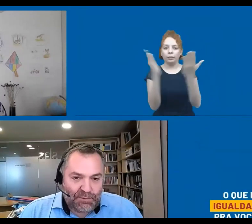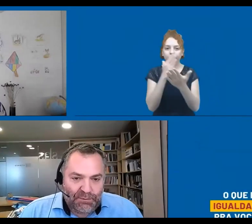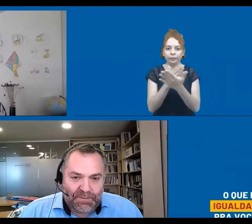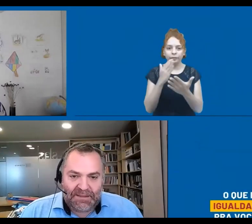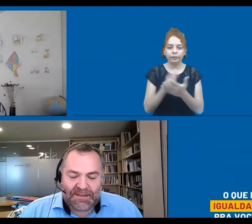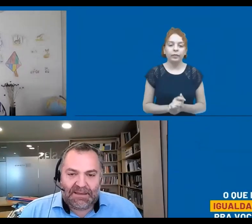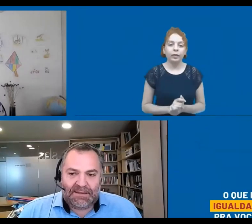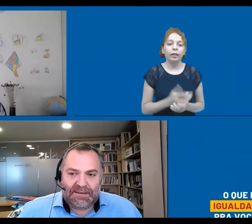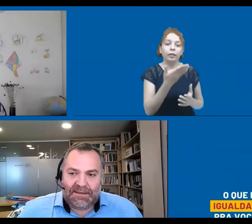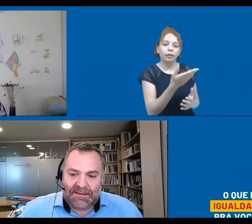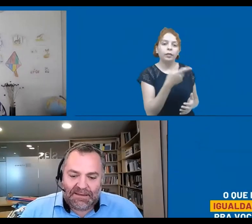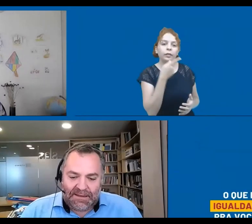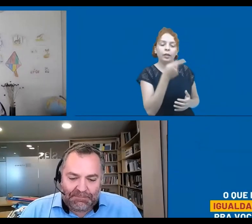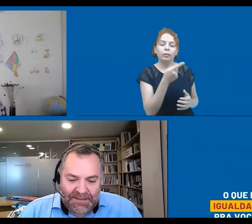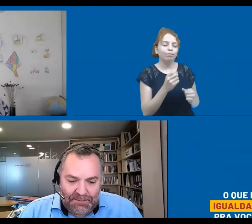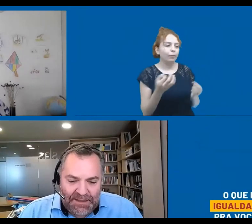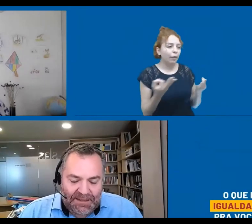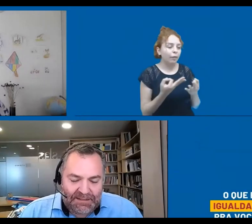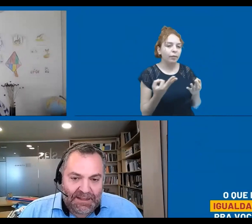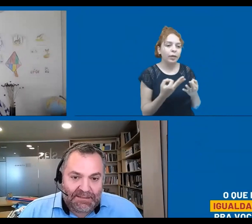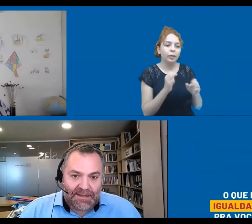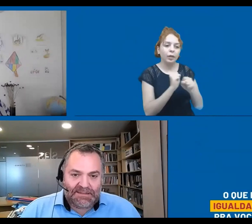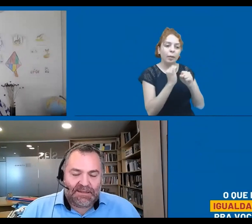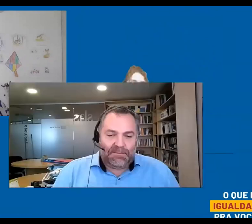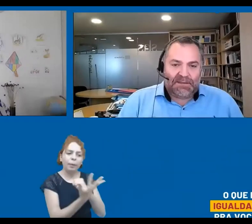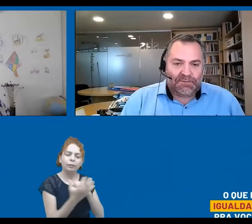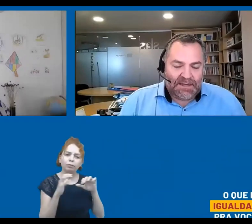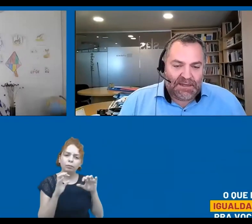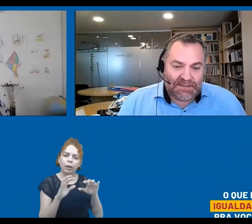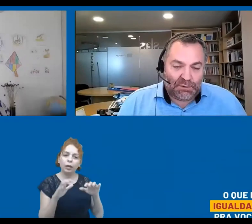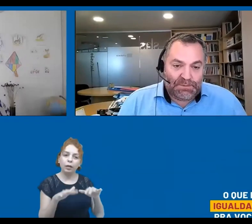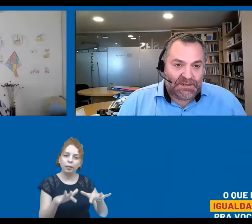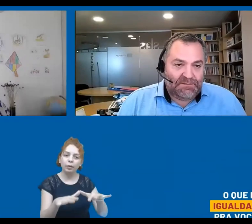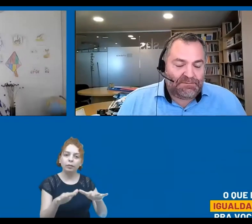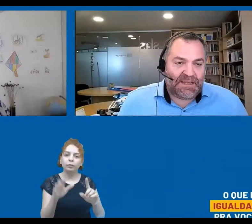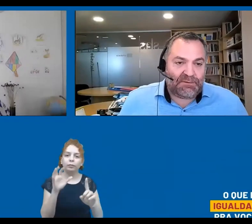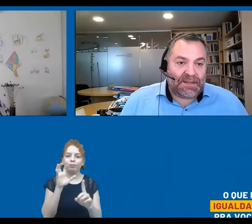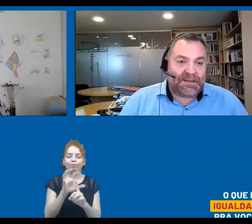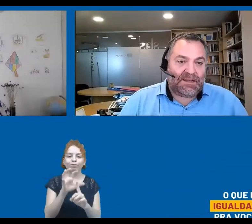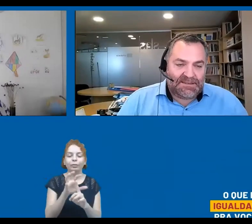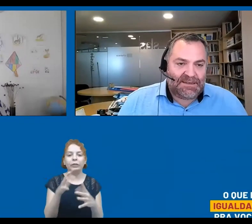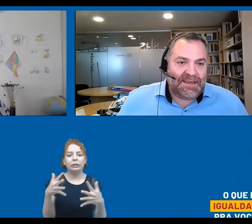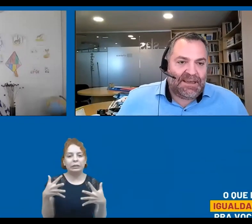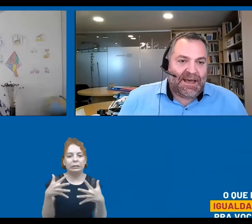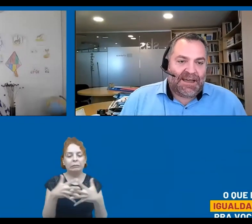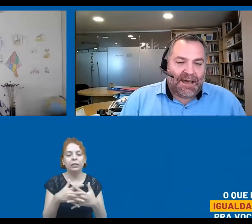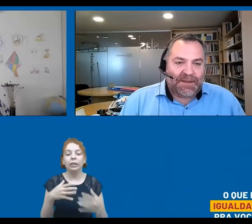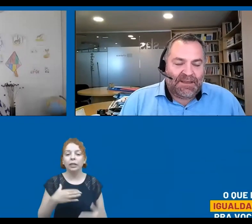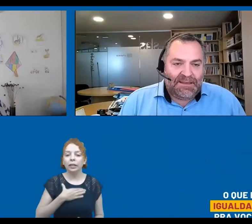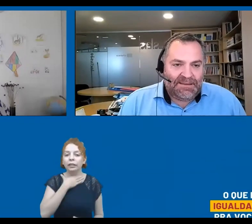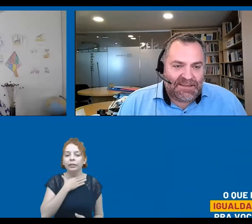Isadora, você colocou muito bem, né? A pandemia, ela tem esse elemento disruptivo, né? Toda crise